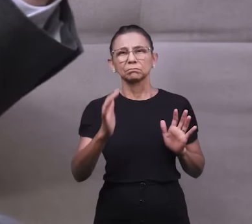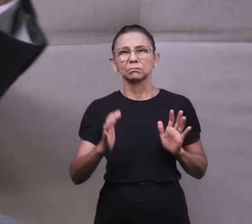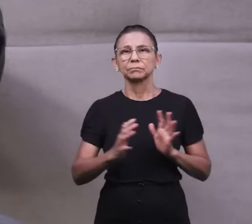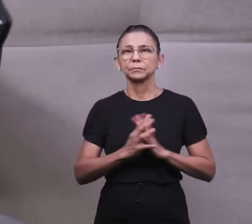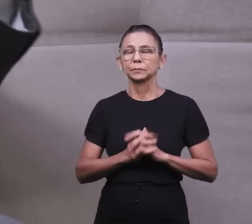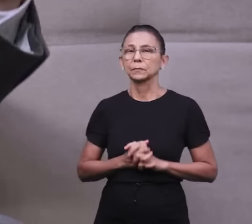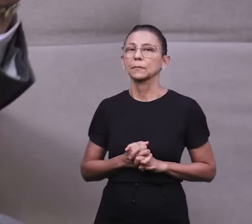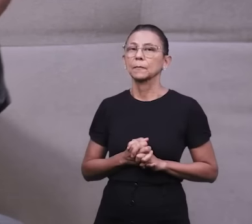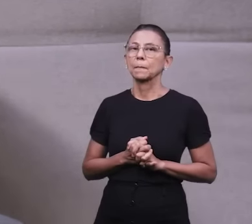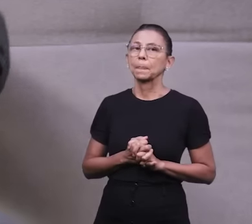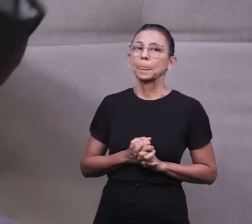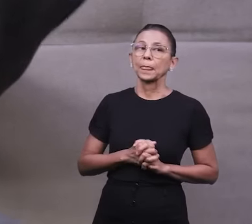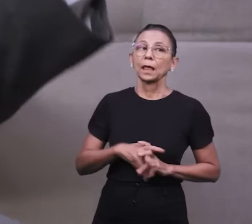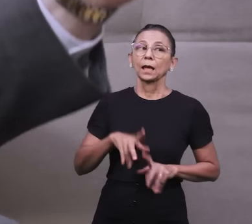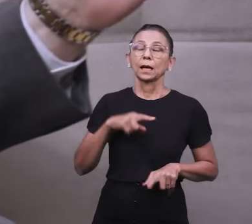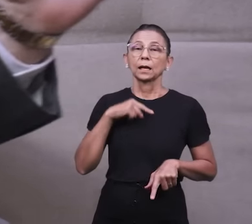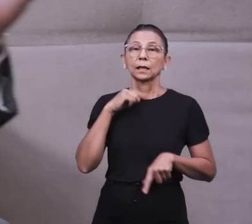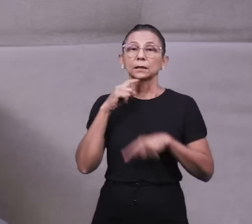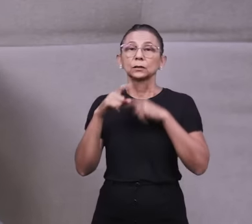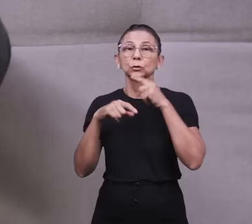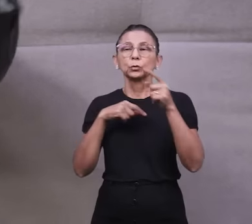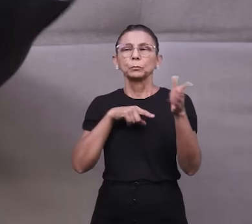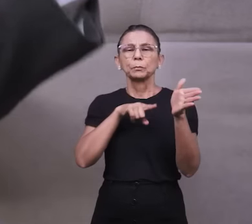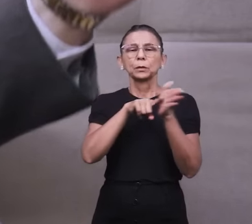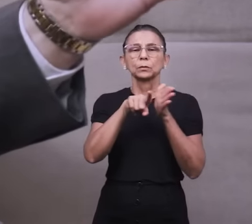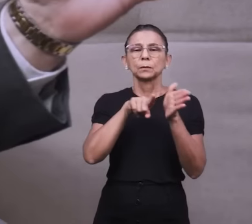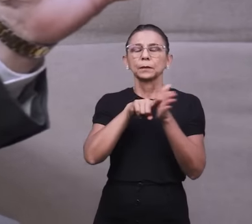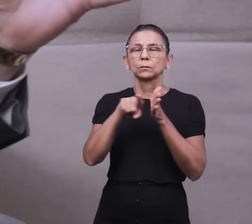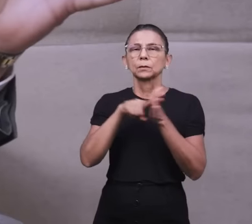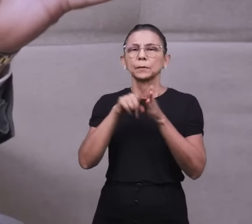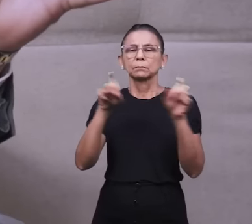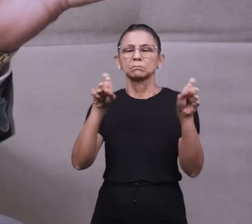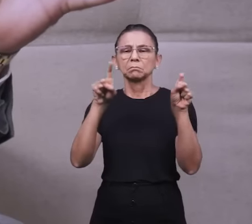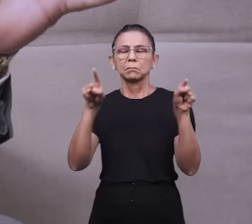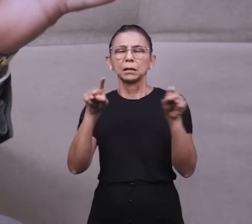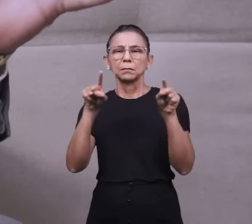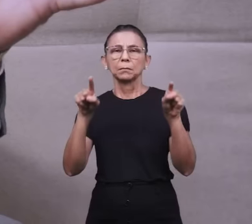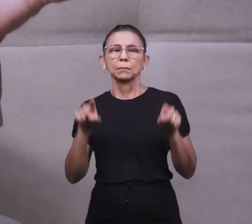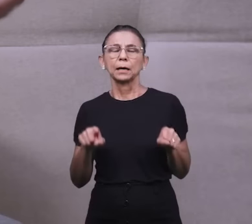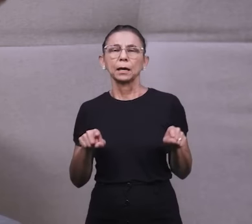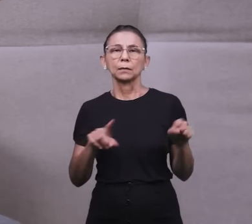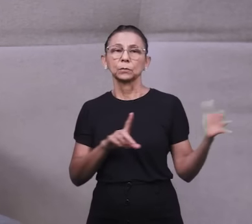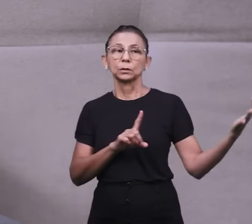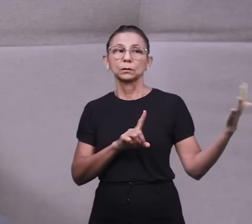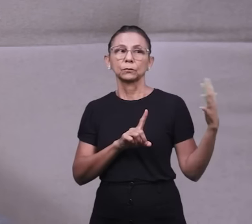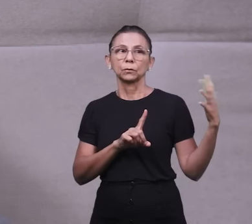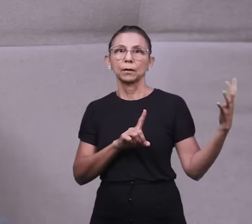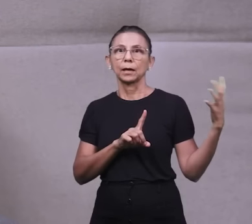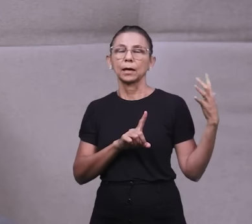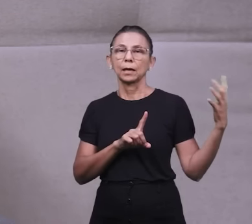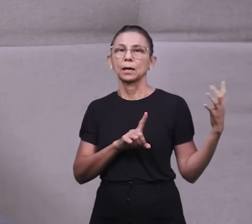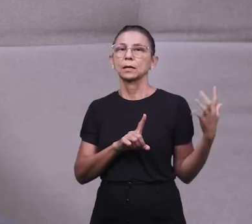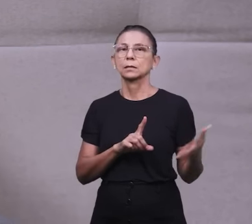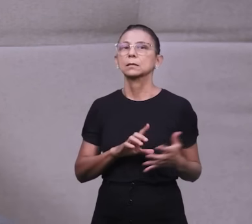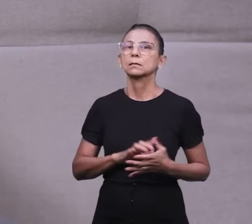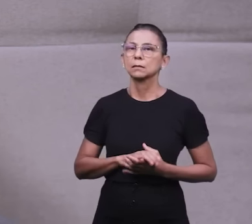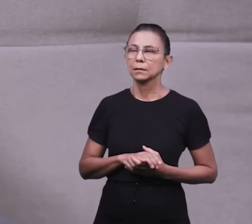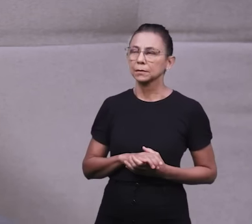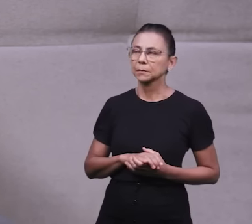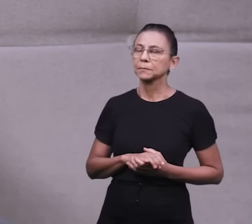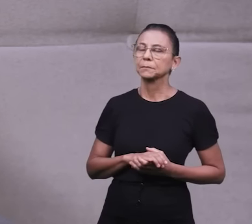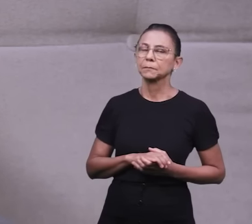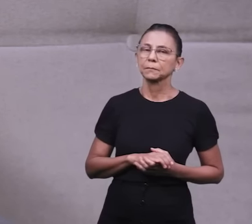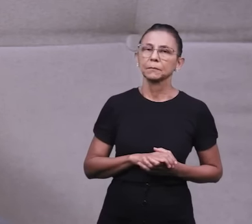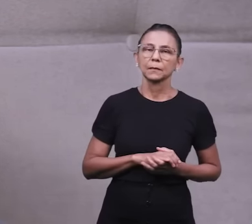questionamentos estão aí né as vozes muitas vozes hoje no mundo que nós vivemos mas a pessoa que está com a doutrina firmada